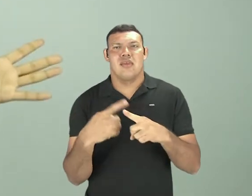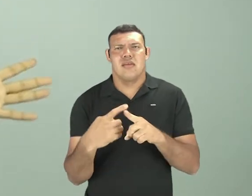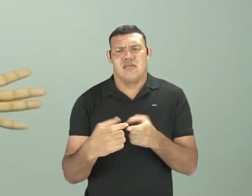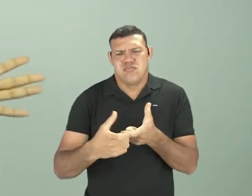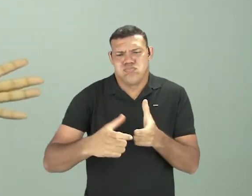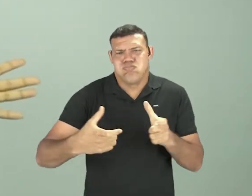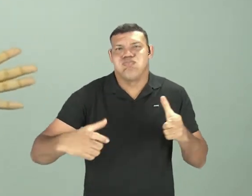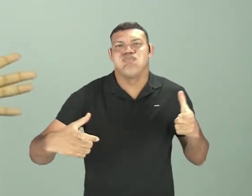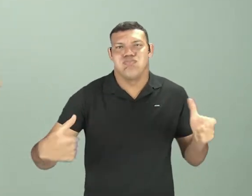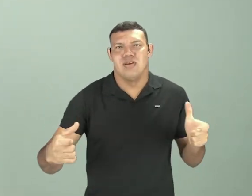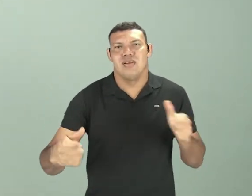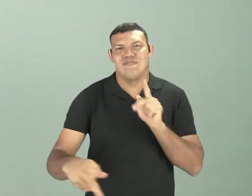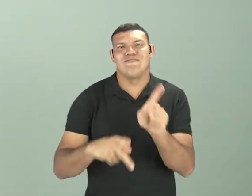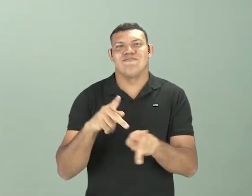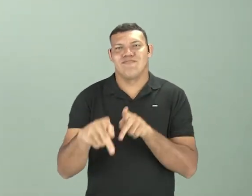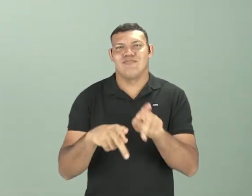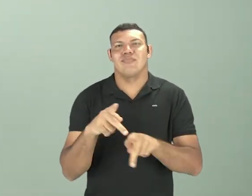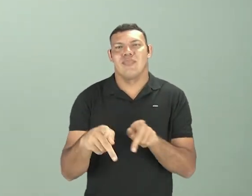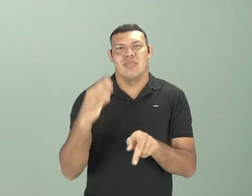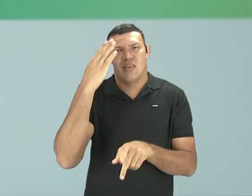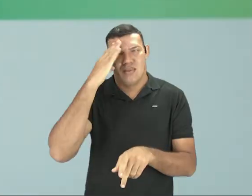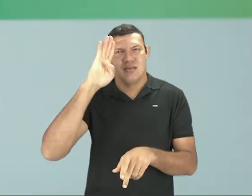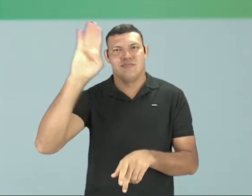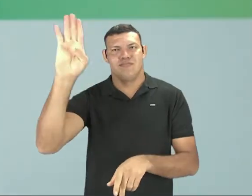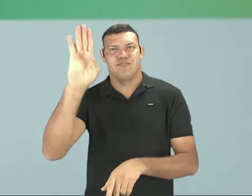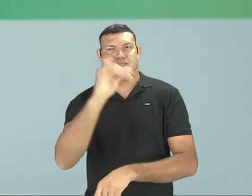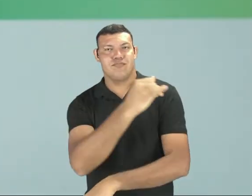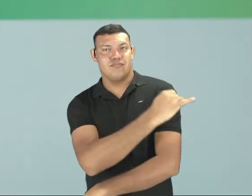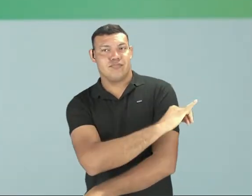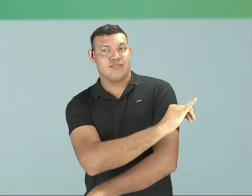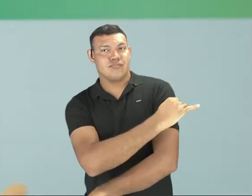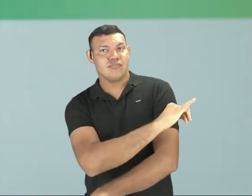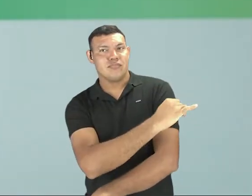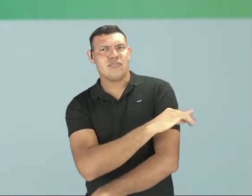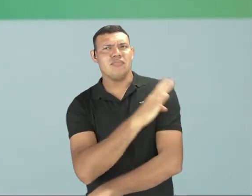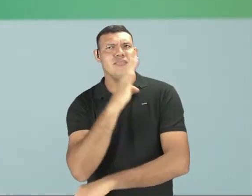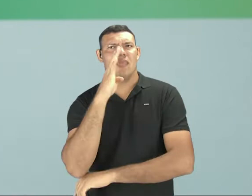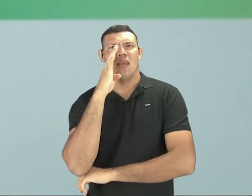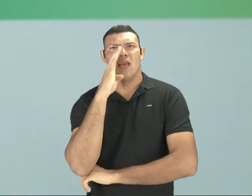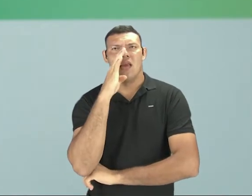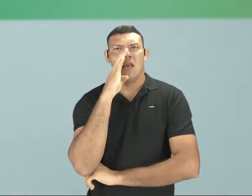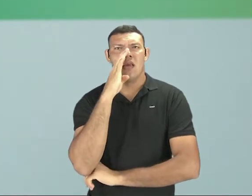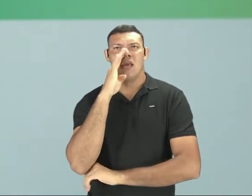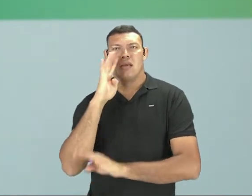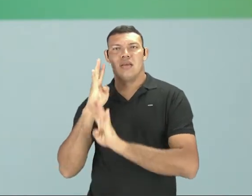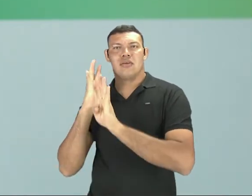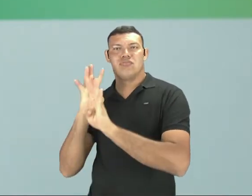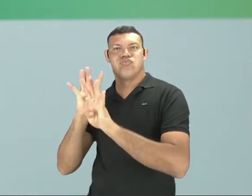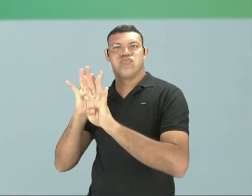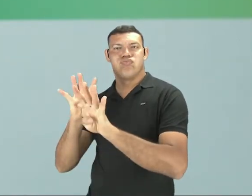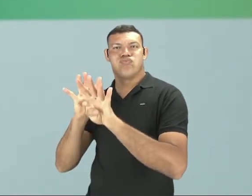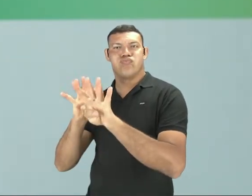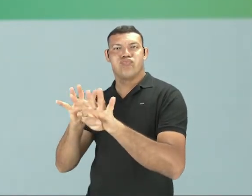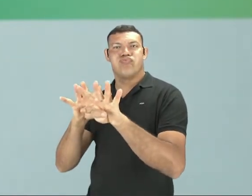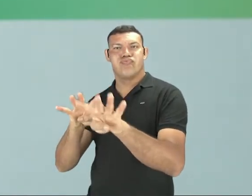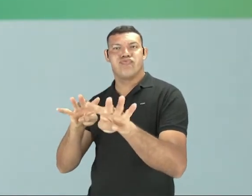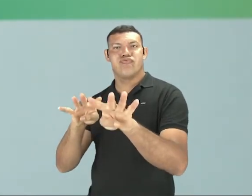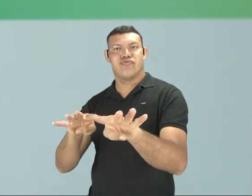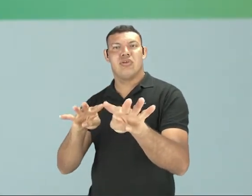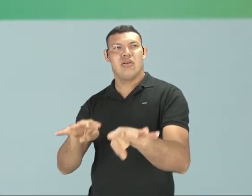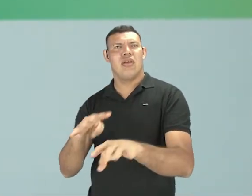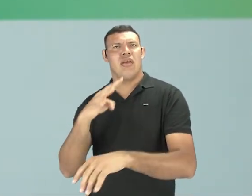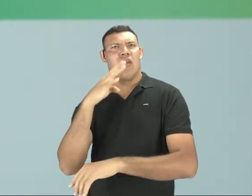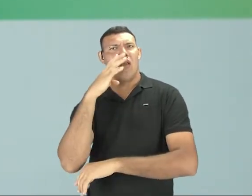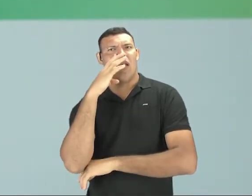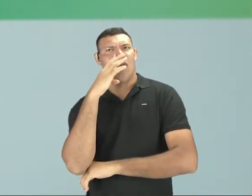aí dessa população, principalmente aí do Rio de Janeiro, né? Que assistia aquela parada militar sem saber o que estava acontecendo, e aí